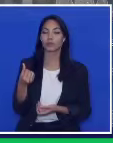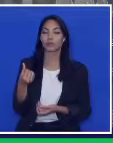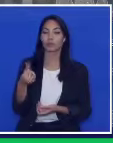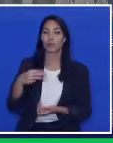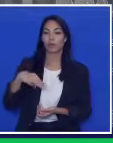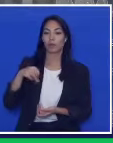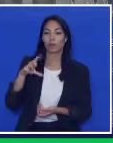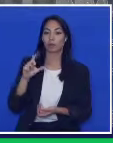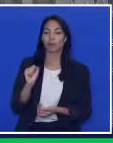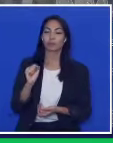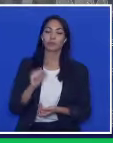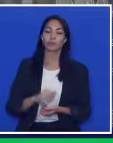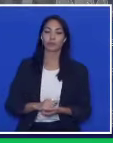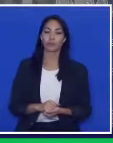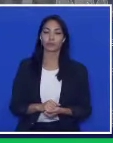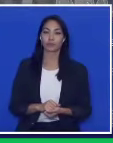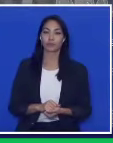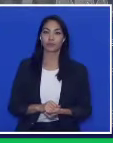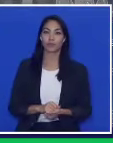2.336 da Mega Sena.